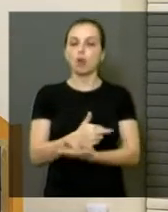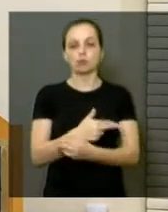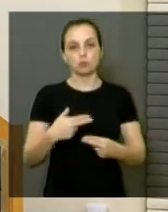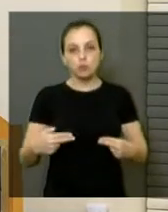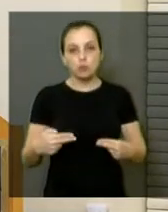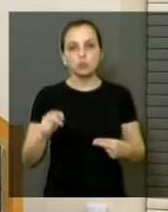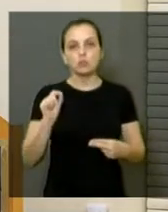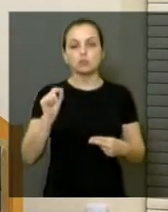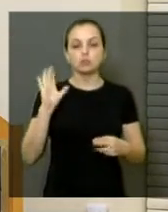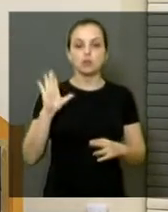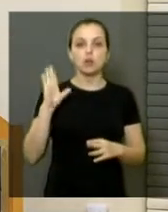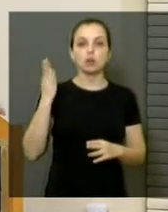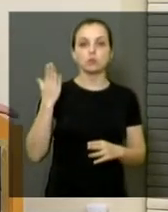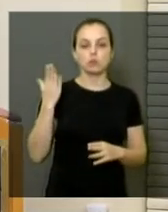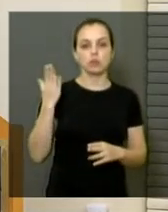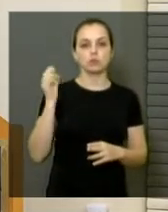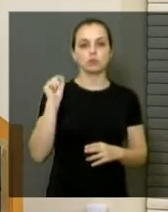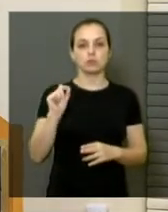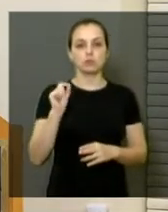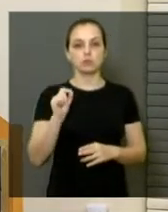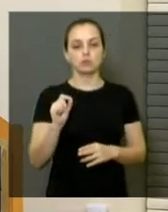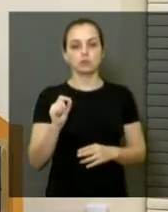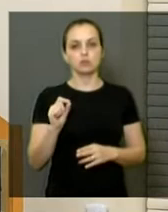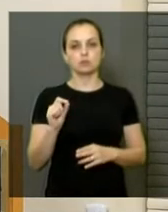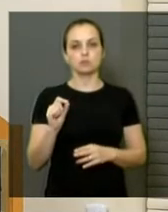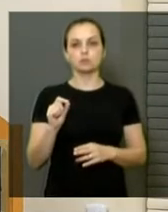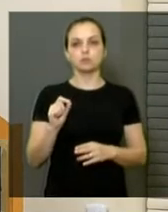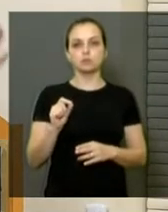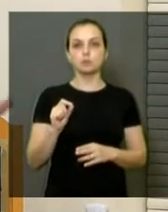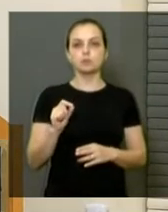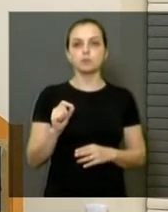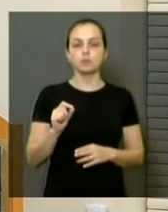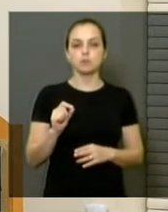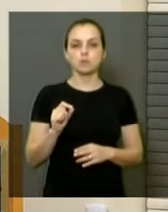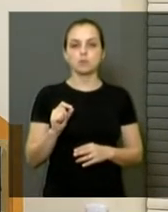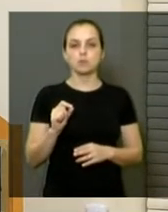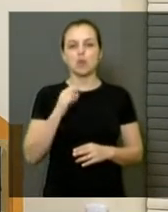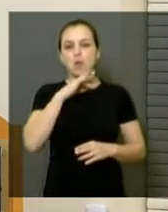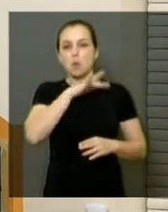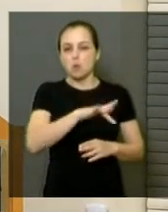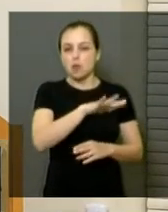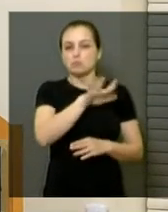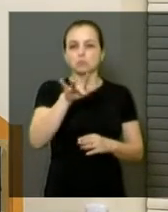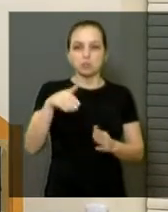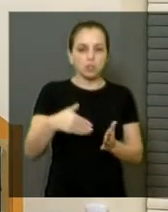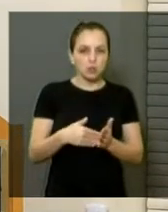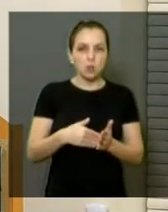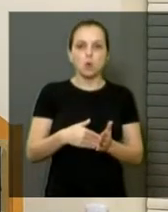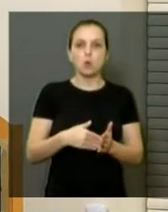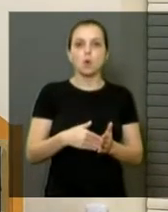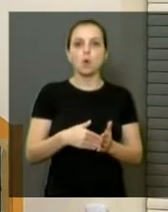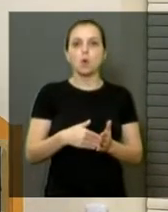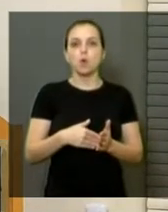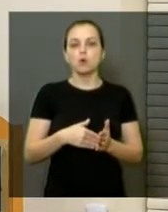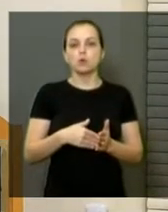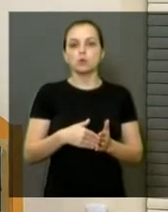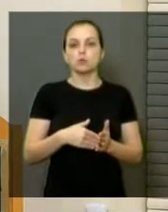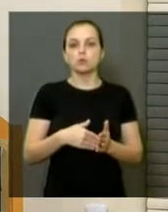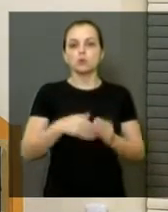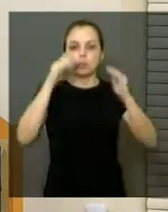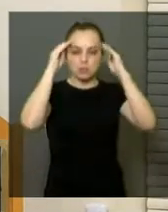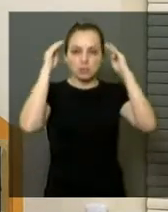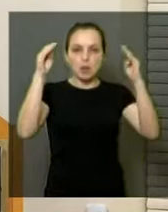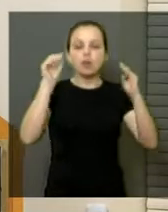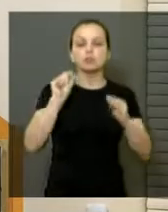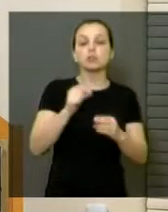de medida que extrapola toda a razoabilidade. Então, assim, as